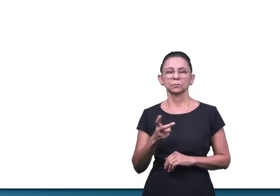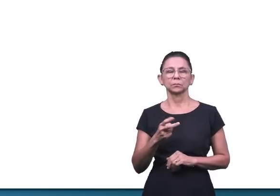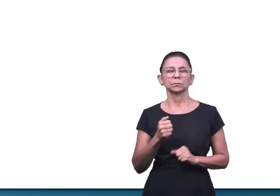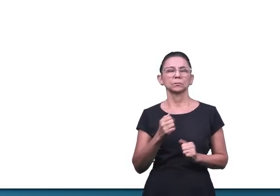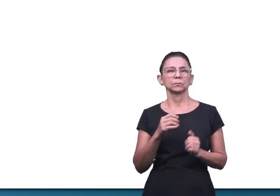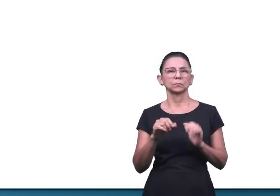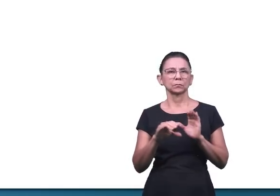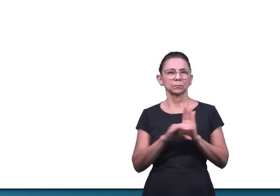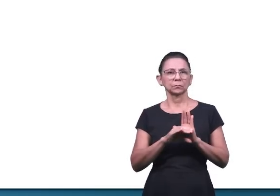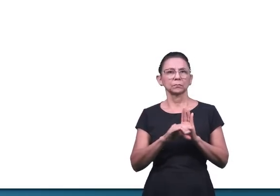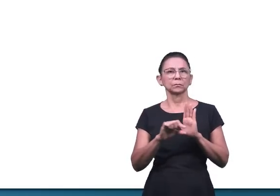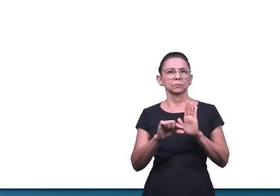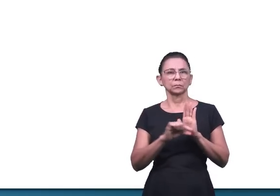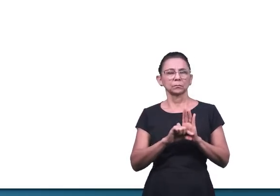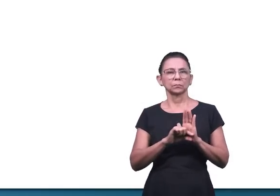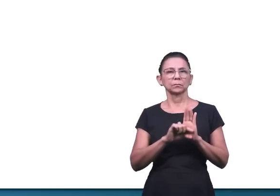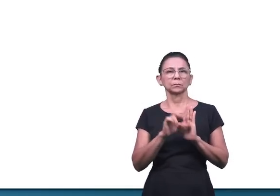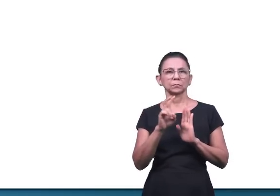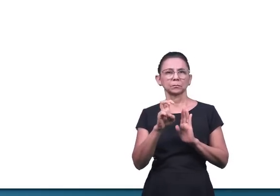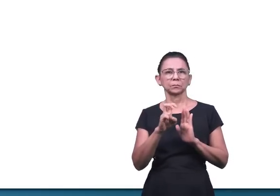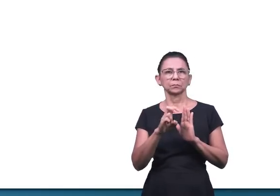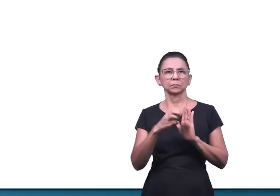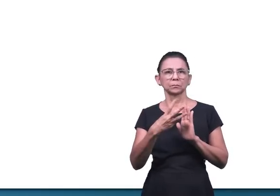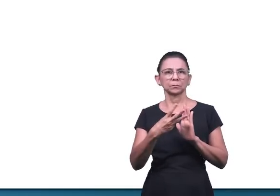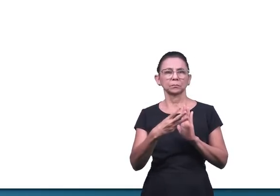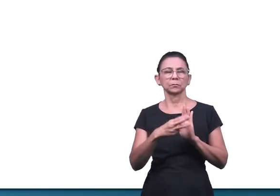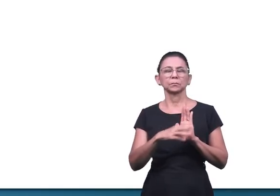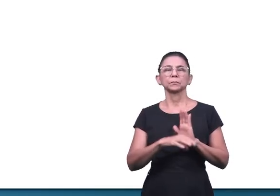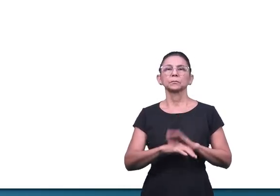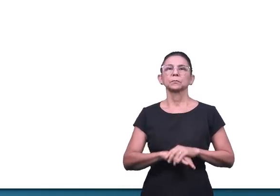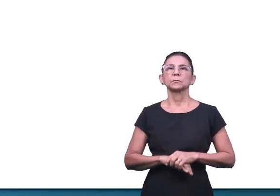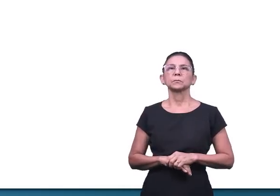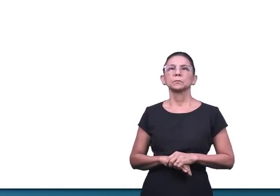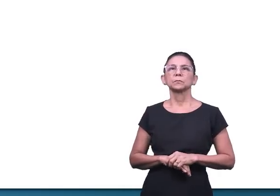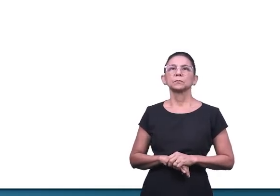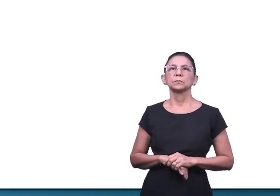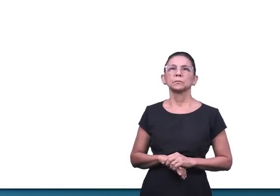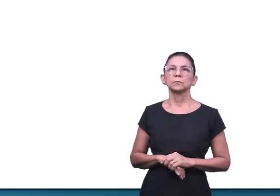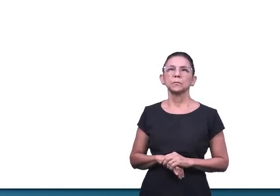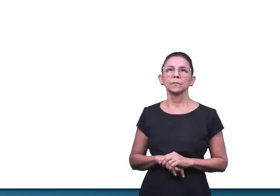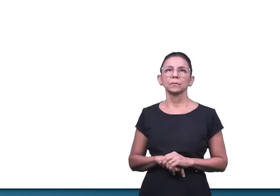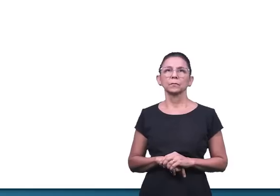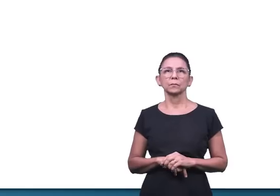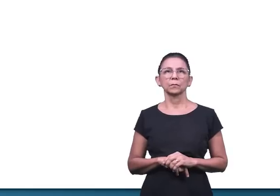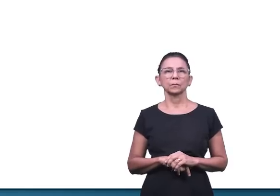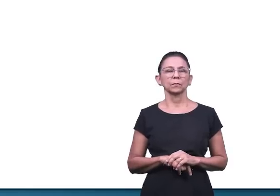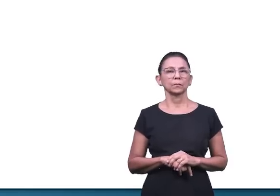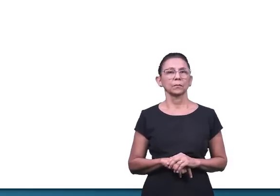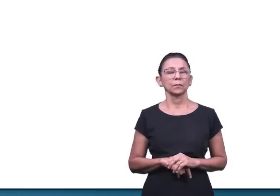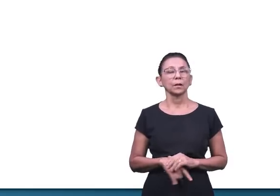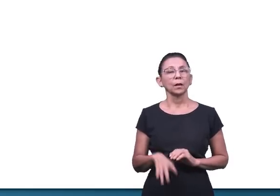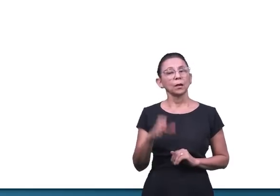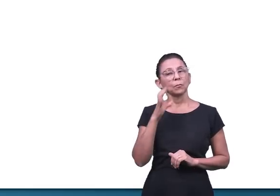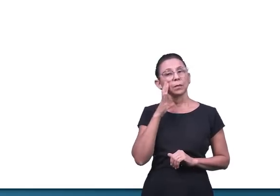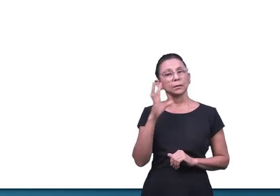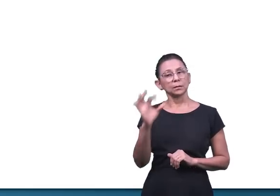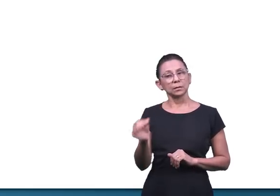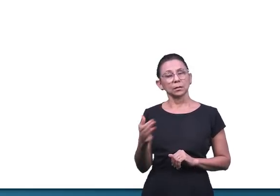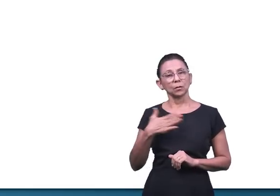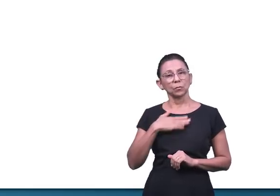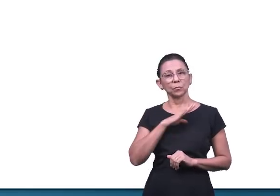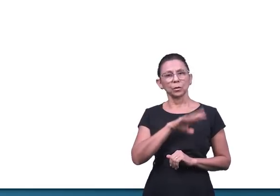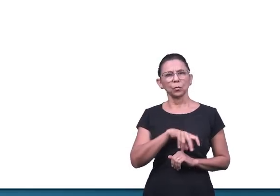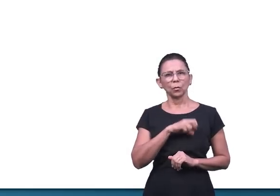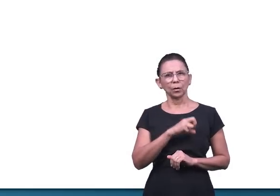capítulo 3, verso 5, a que tempo profético se refere a expressão não acordeis nem